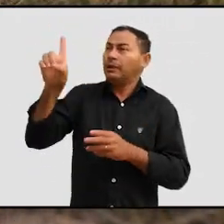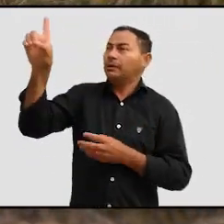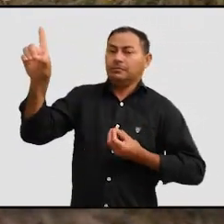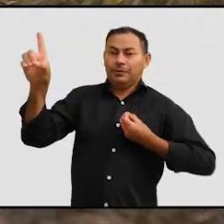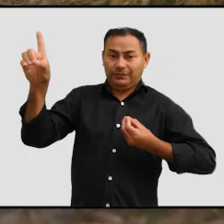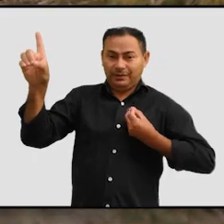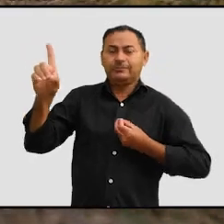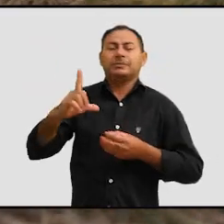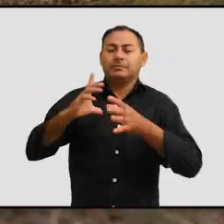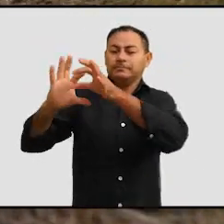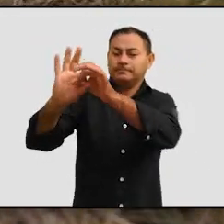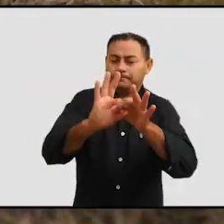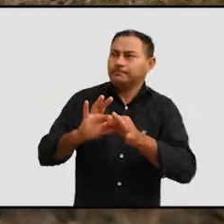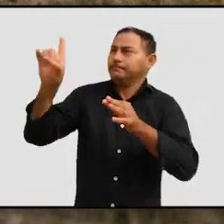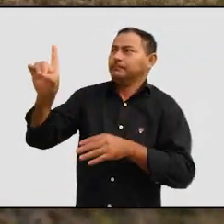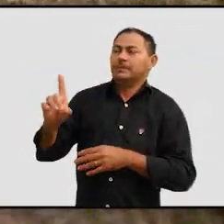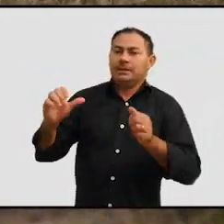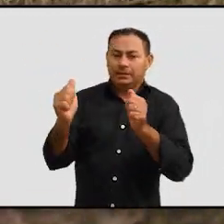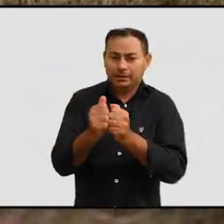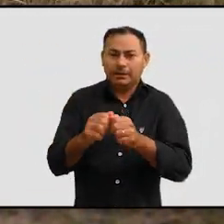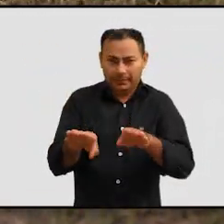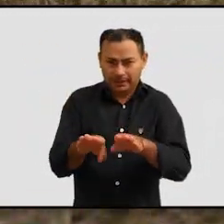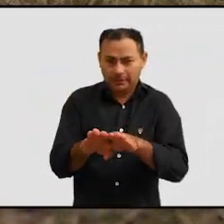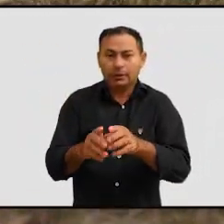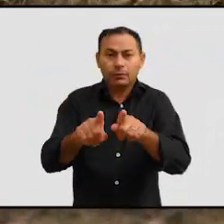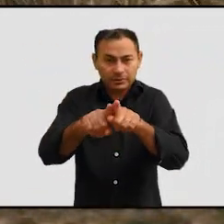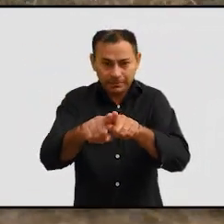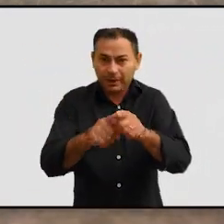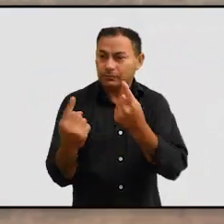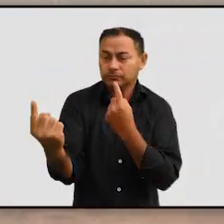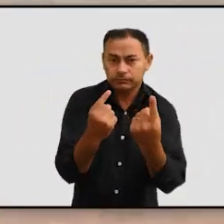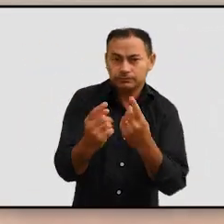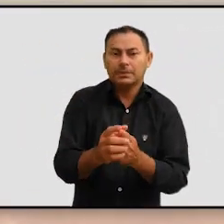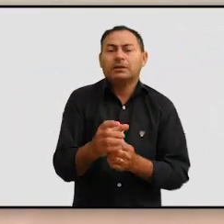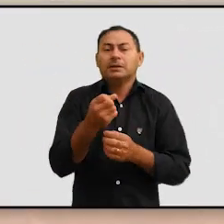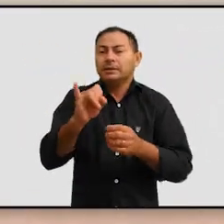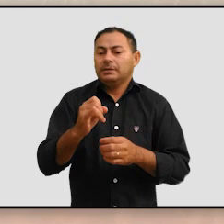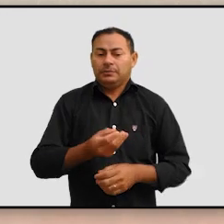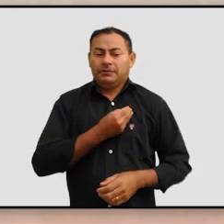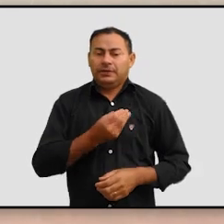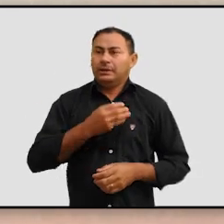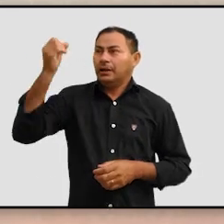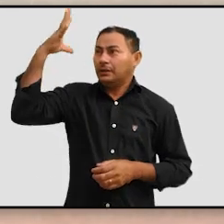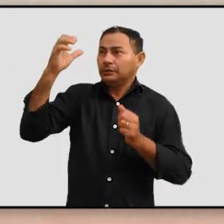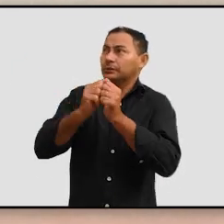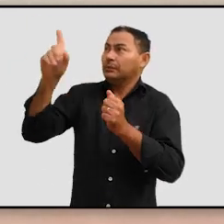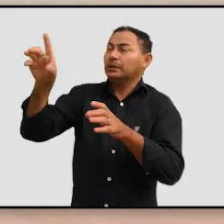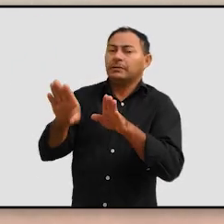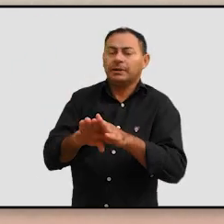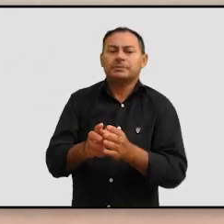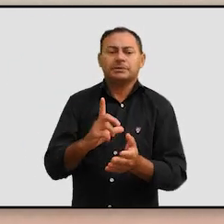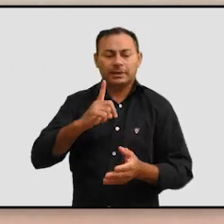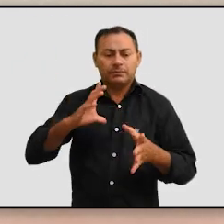Ele está na luz, temos comunhão com Ele e com os irmãos. Se, porém, andarmos na luz como